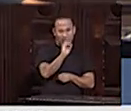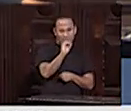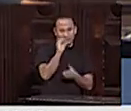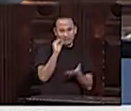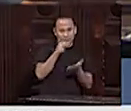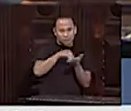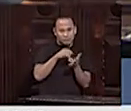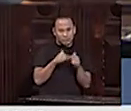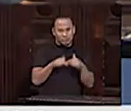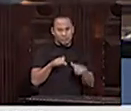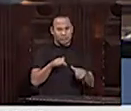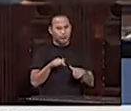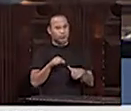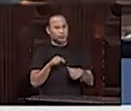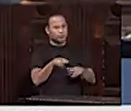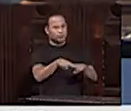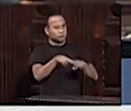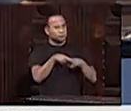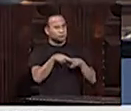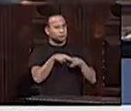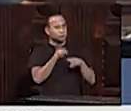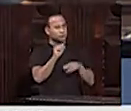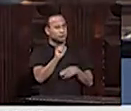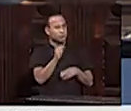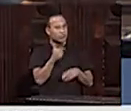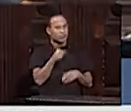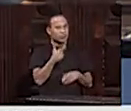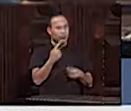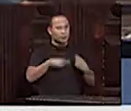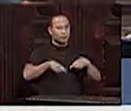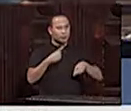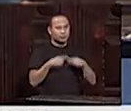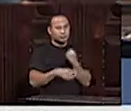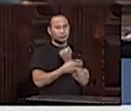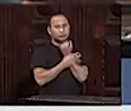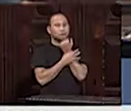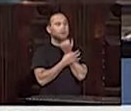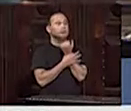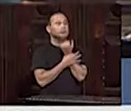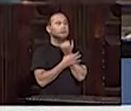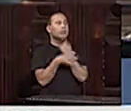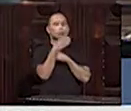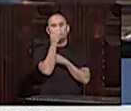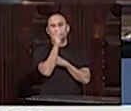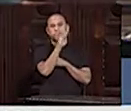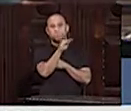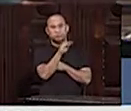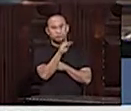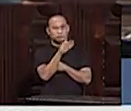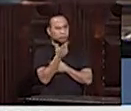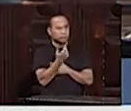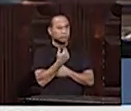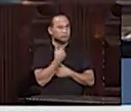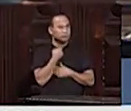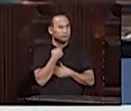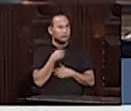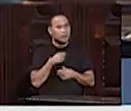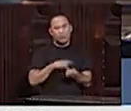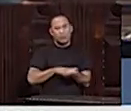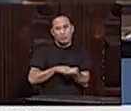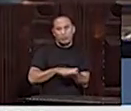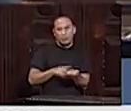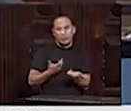trabalho, sem o que não há política de segurança que dê jeito, sem o que o desespero,